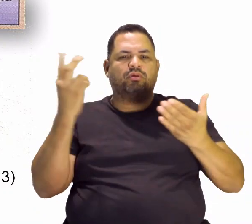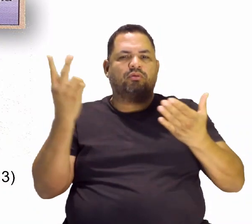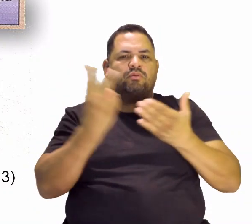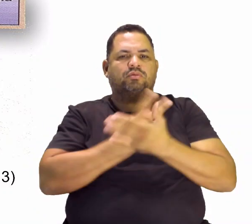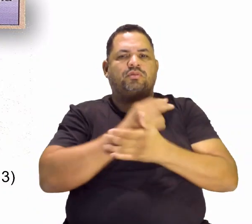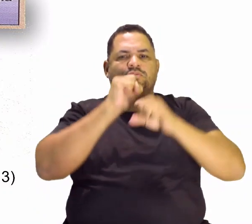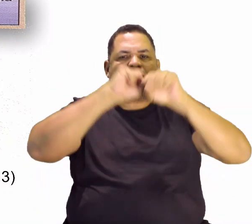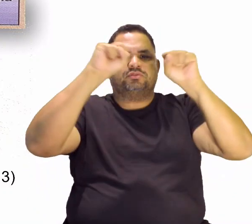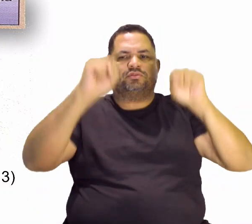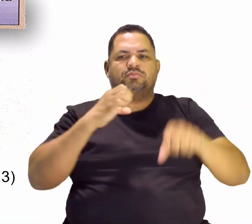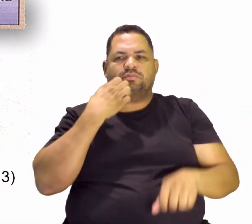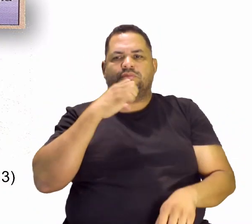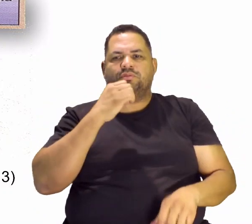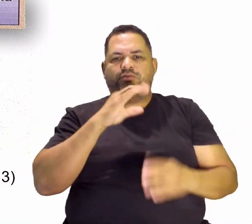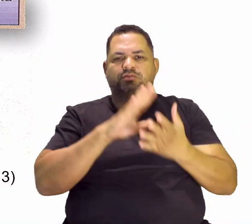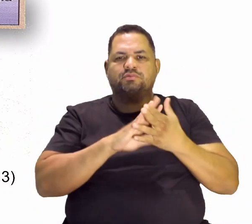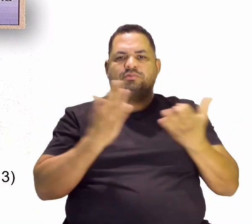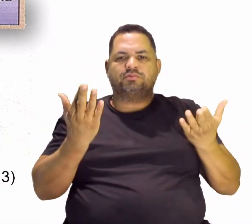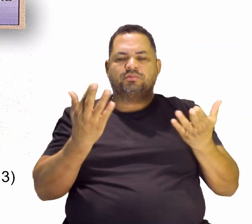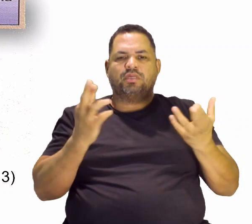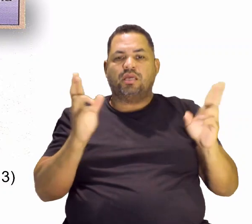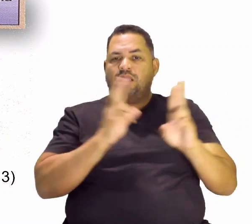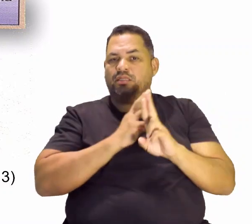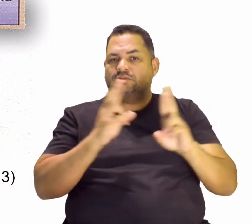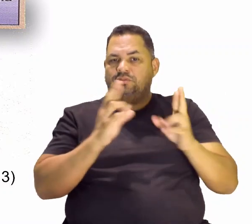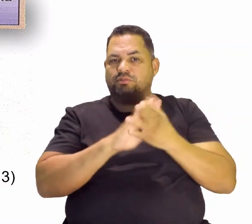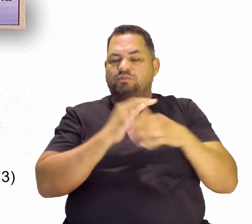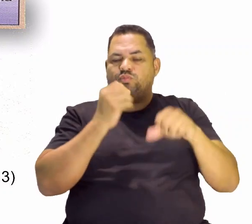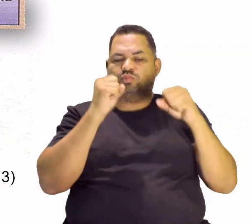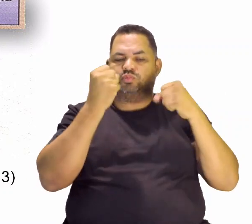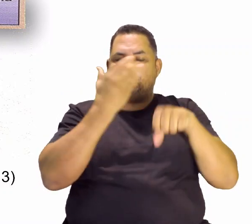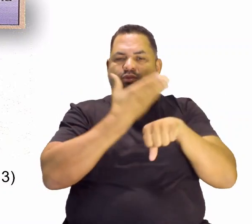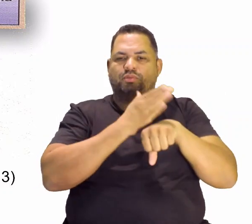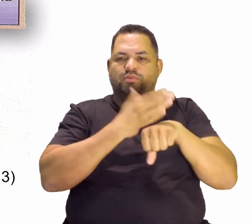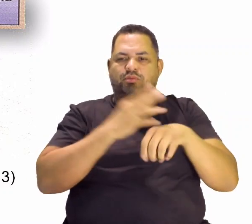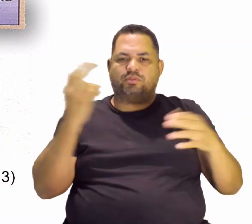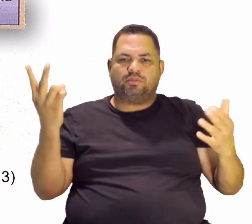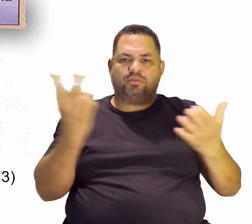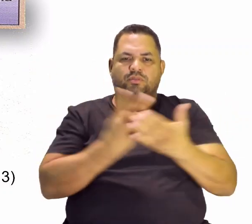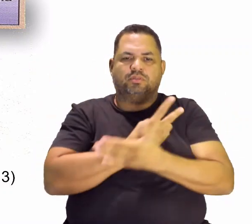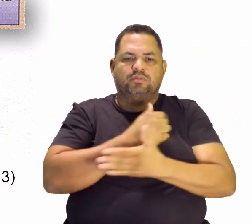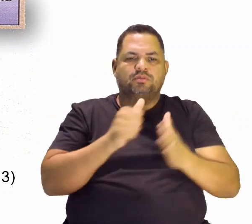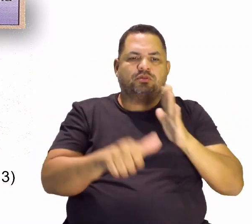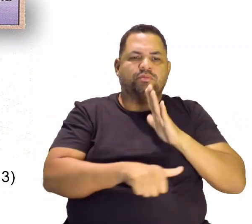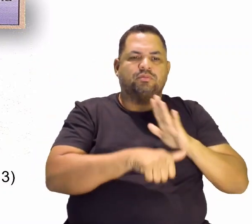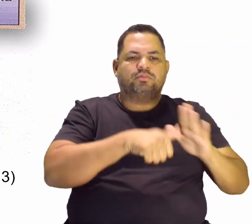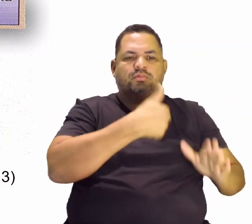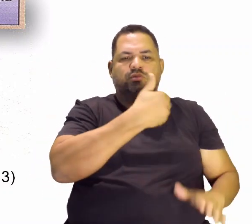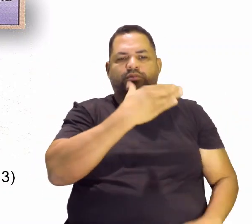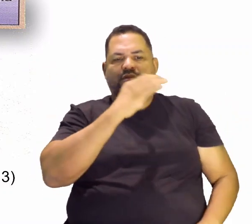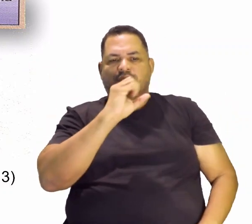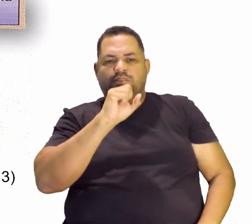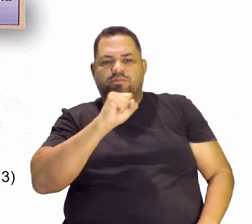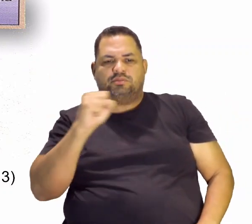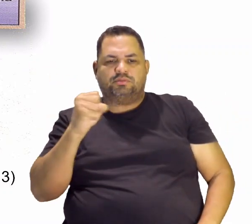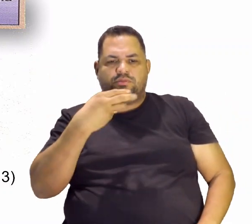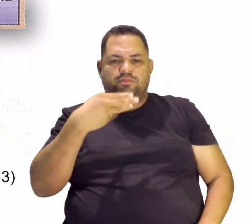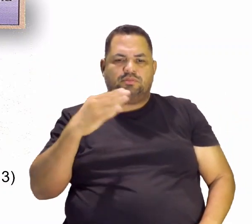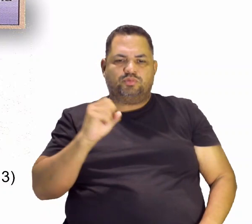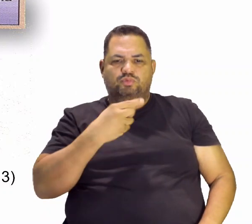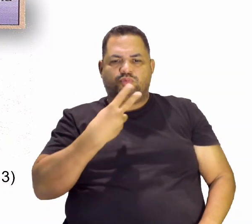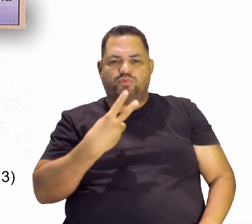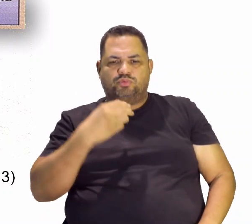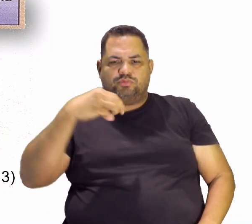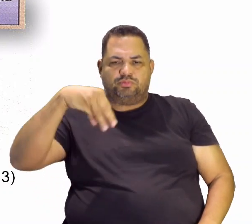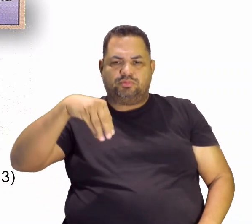situação ao exercício físico, né? Nós temos aí exercícios que acontecem nos primeiros 10 segundos, 30 segundos, 2 minutos